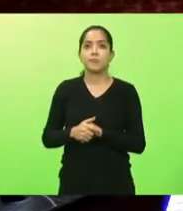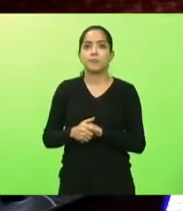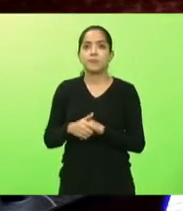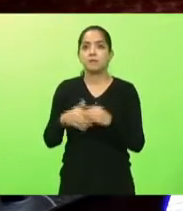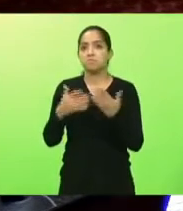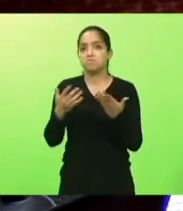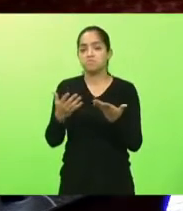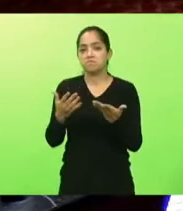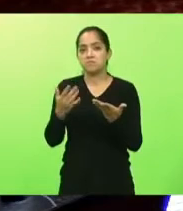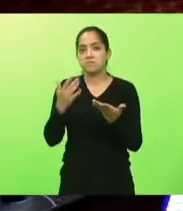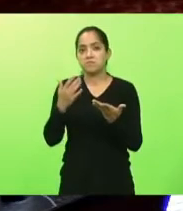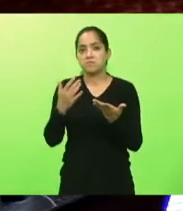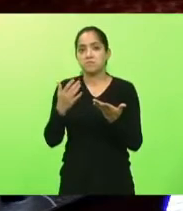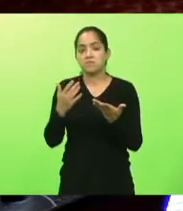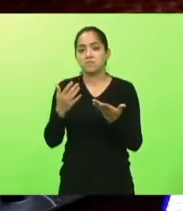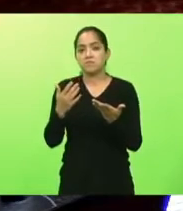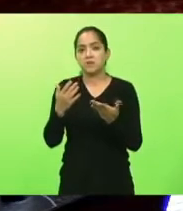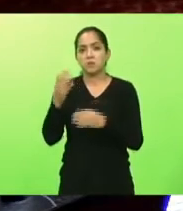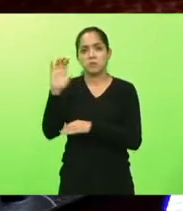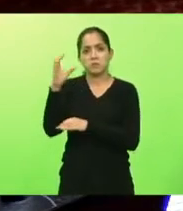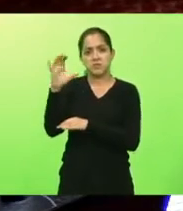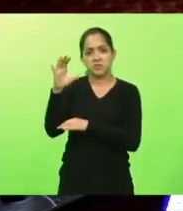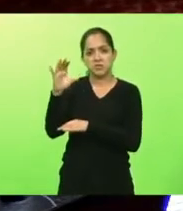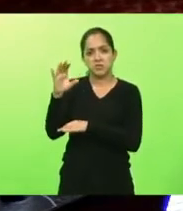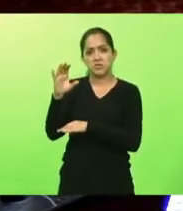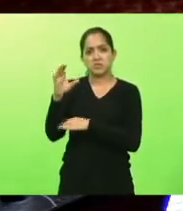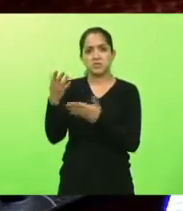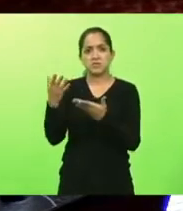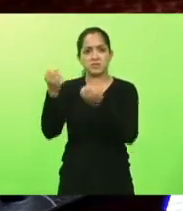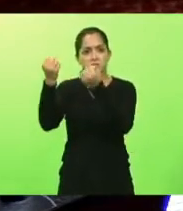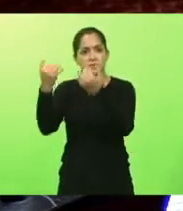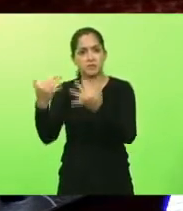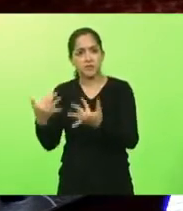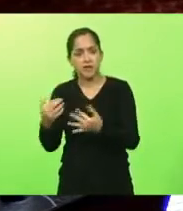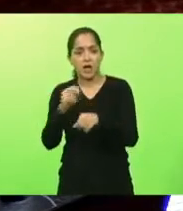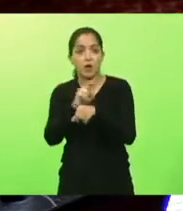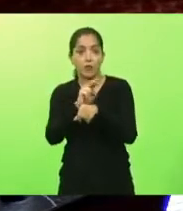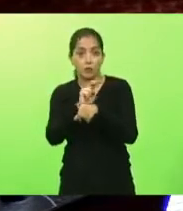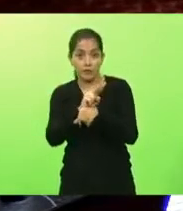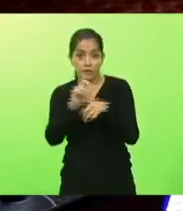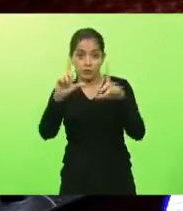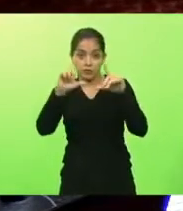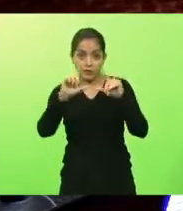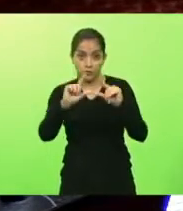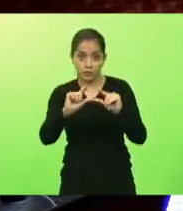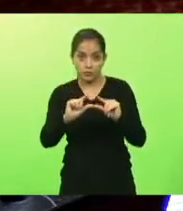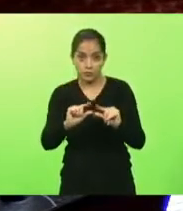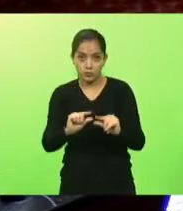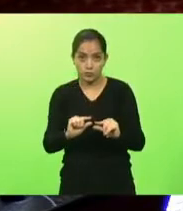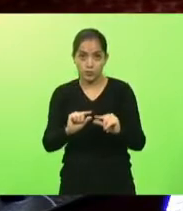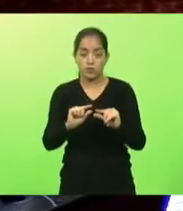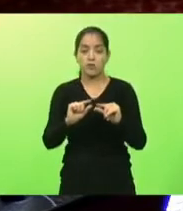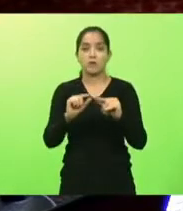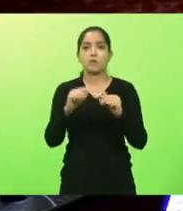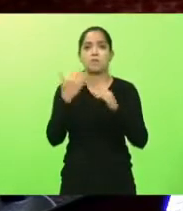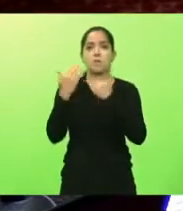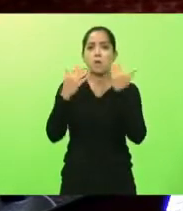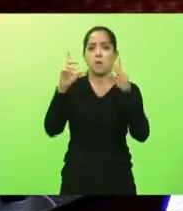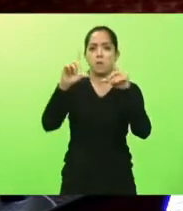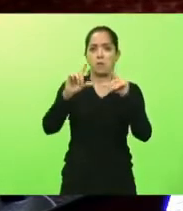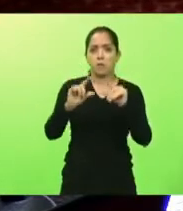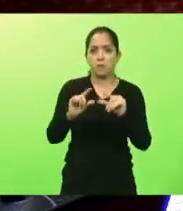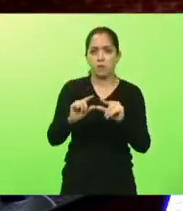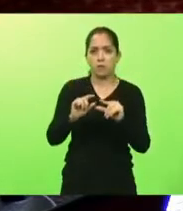Eu não consigo ver algum cientista que consiga dar uma lógica nisso, não. O vírus, então, ele vai diminuir a letalidade dele, o potencial dele de se